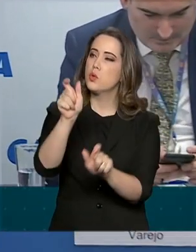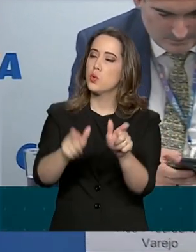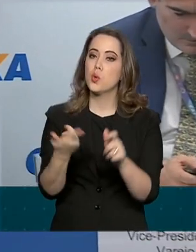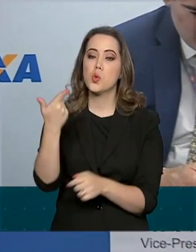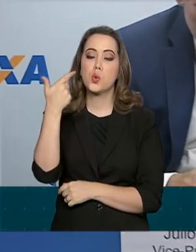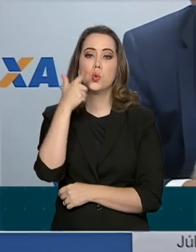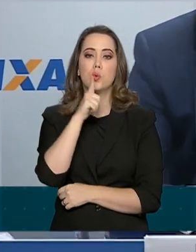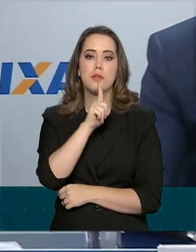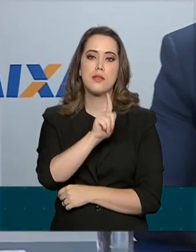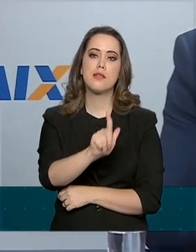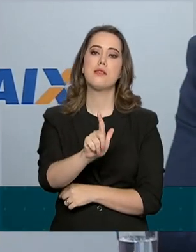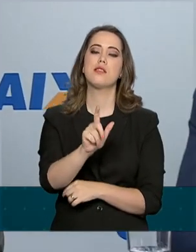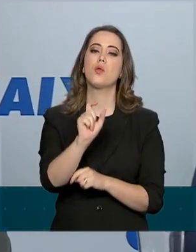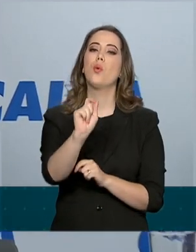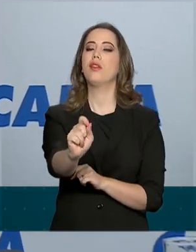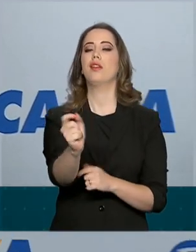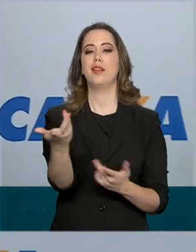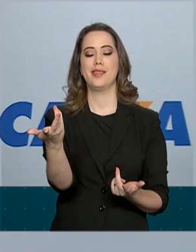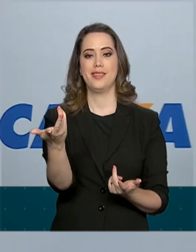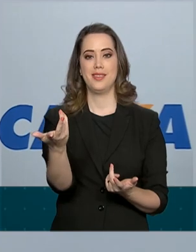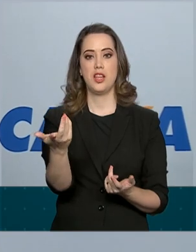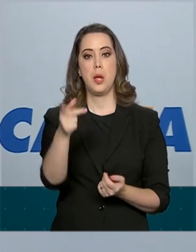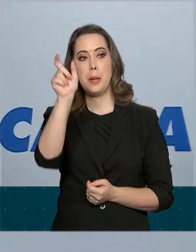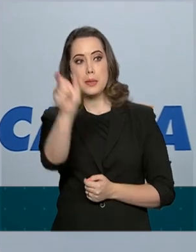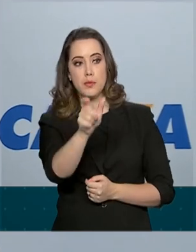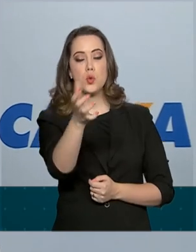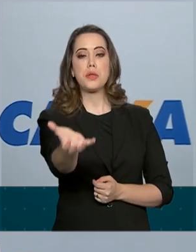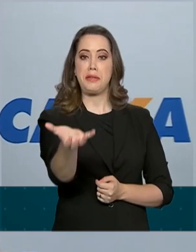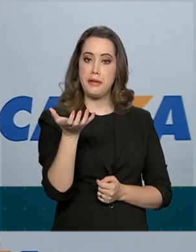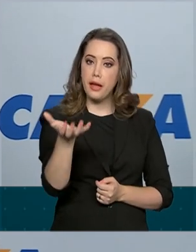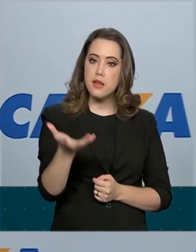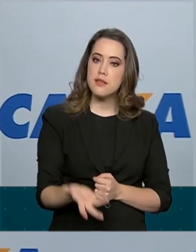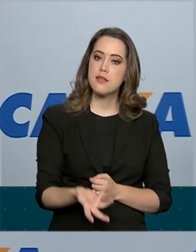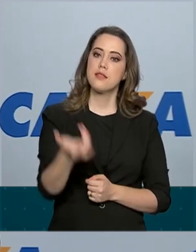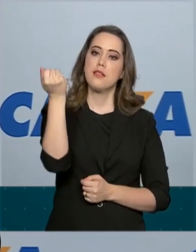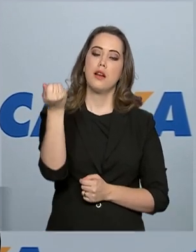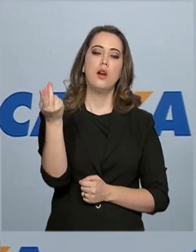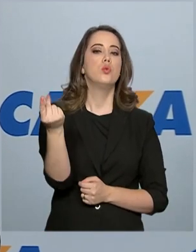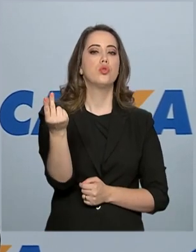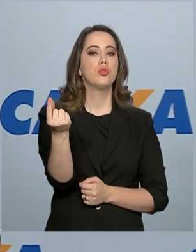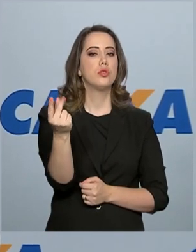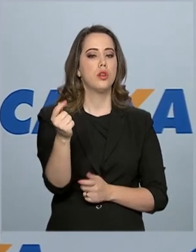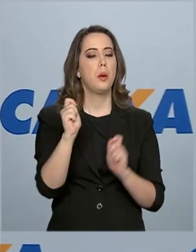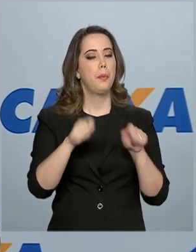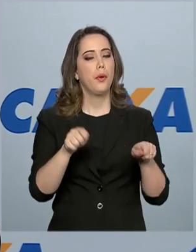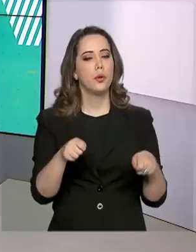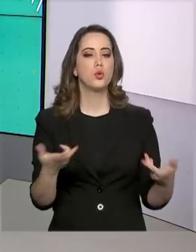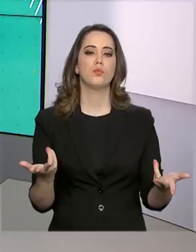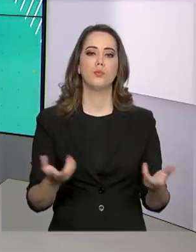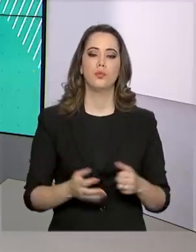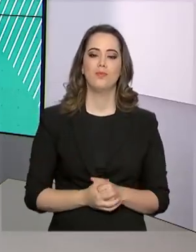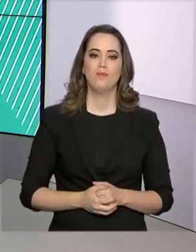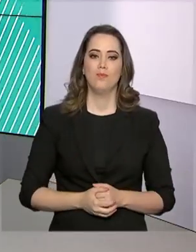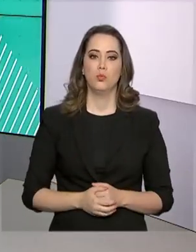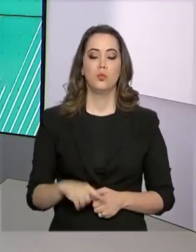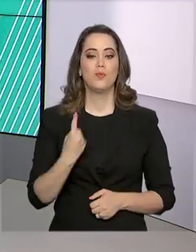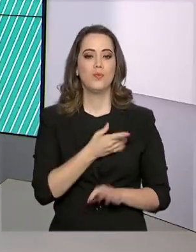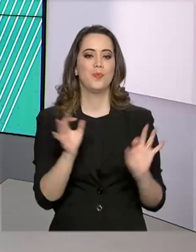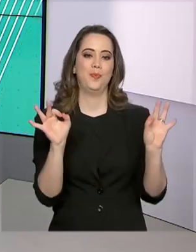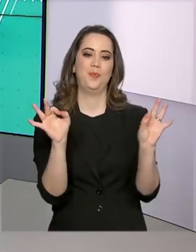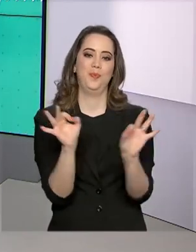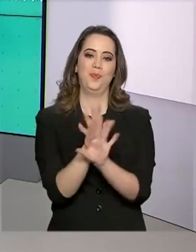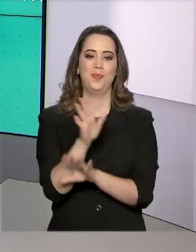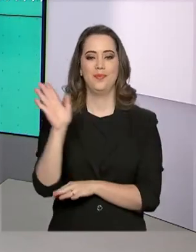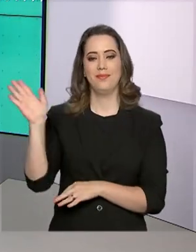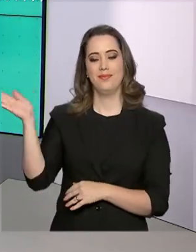consigam, aqueles que queiram, fazer esse resgate a mais. A gente fica